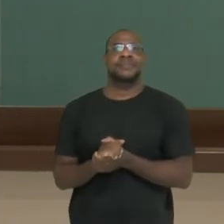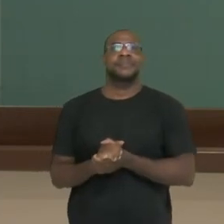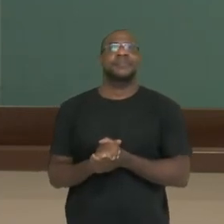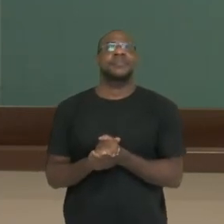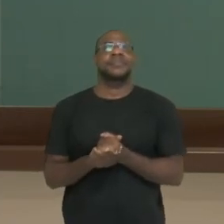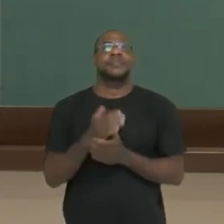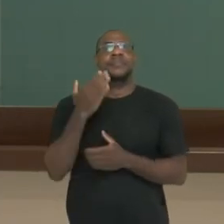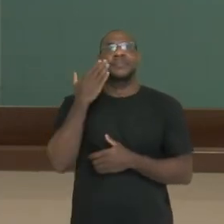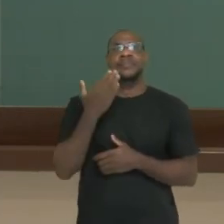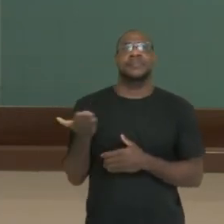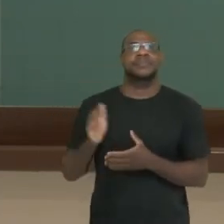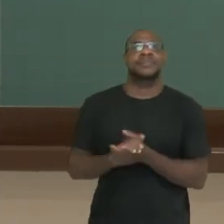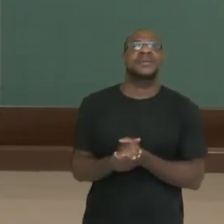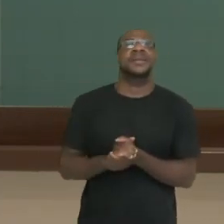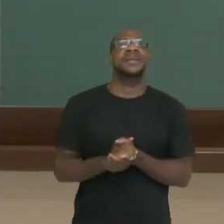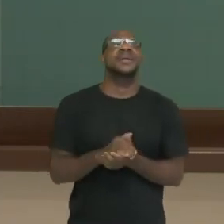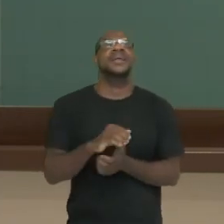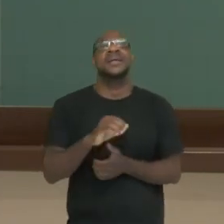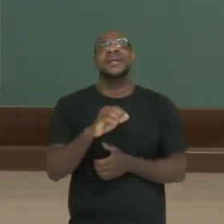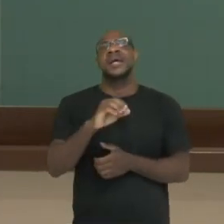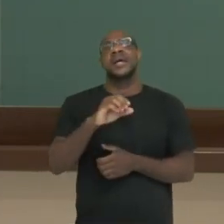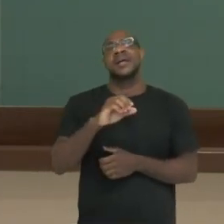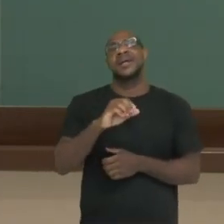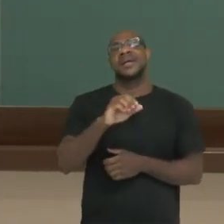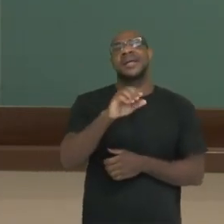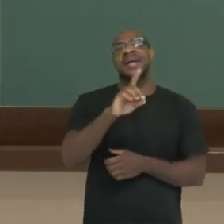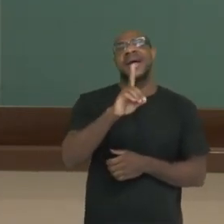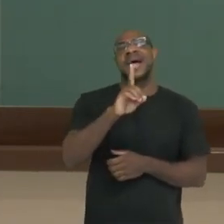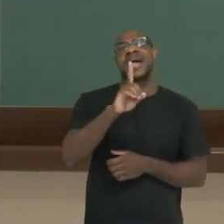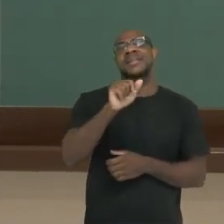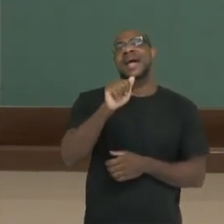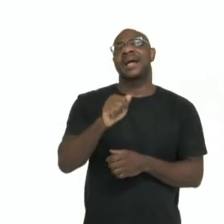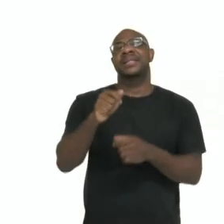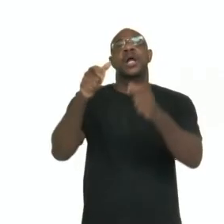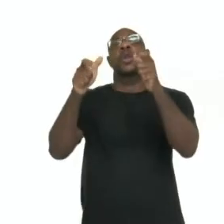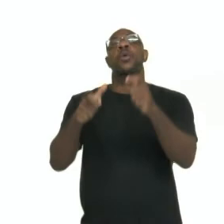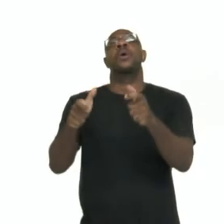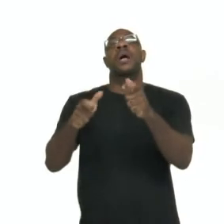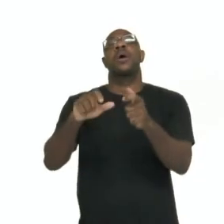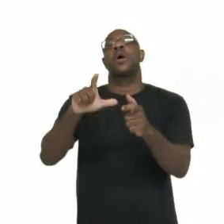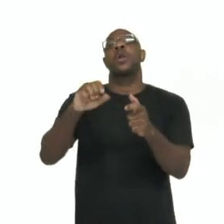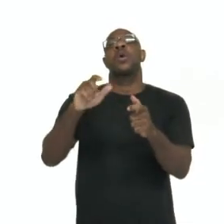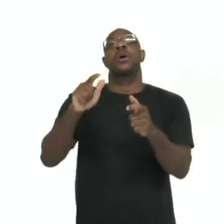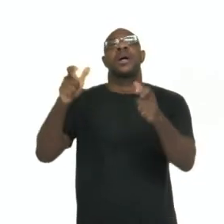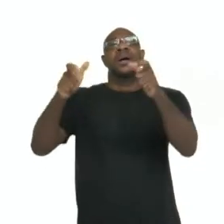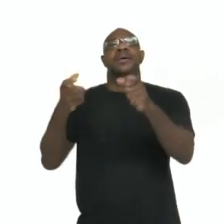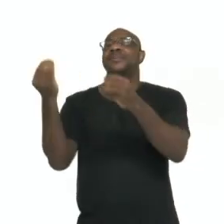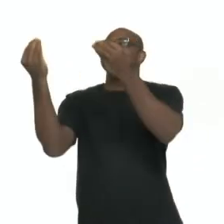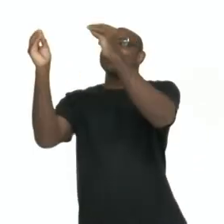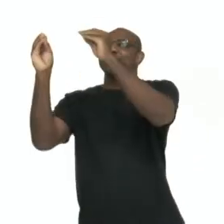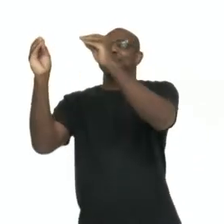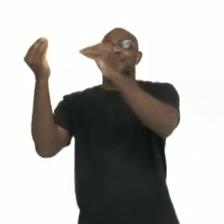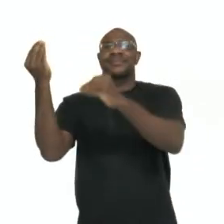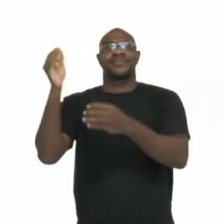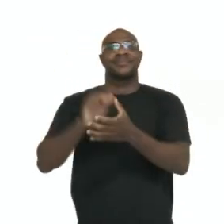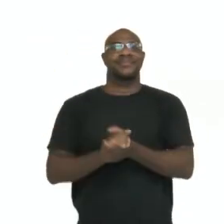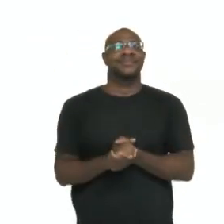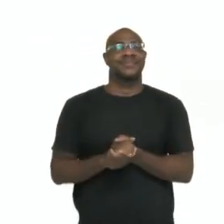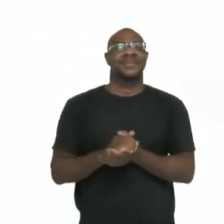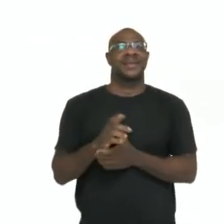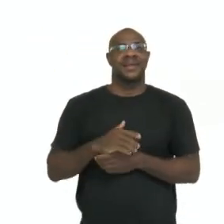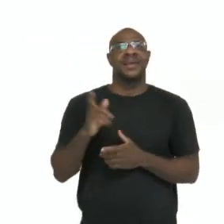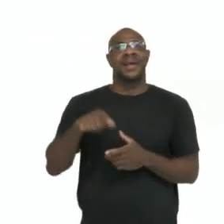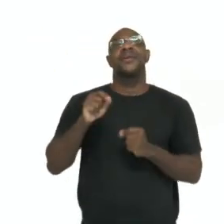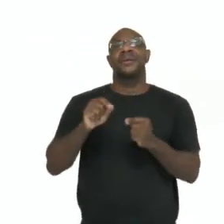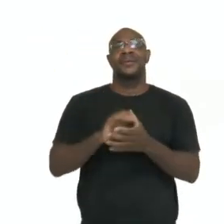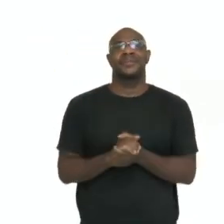Então vejam, local e data, né, vocês perceberam que estava lá, né, nítido, explicitado, que se trata de que essa